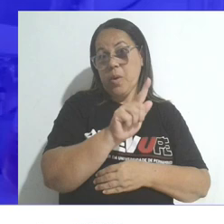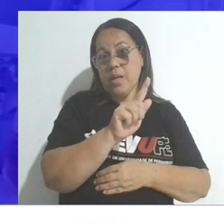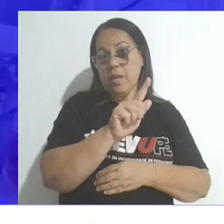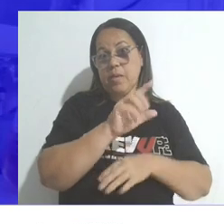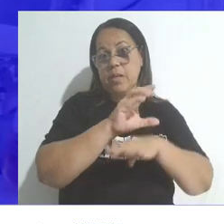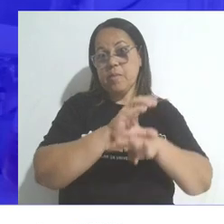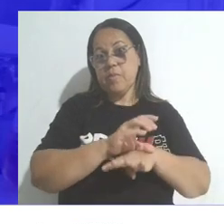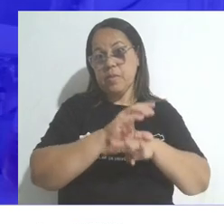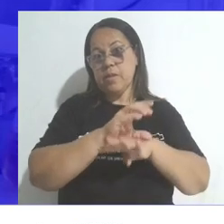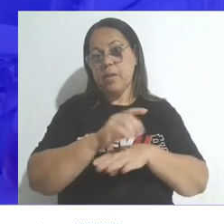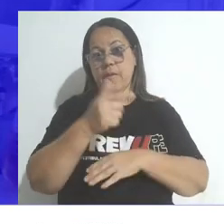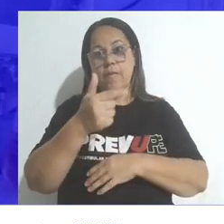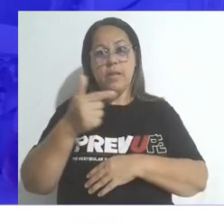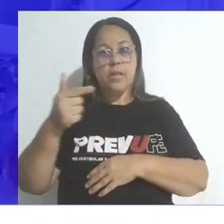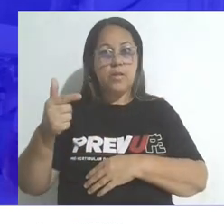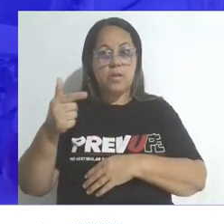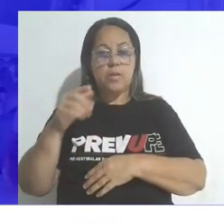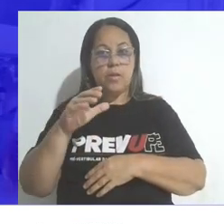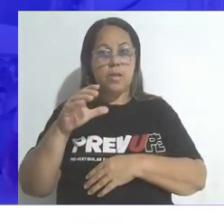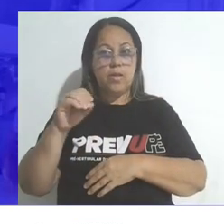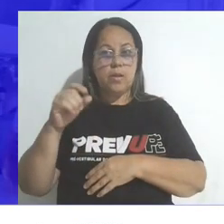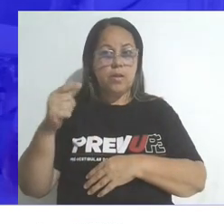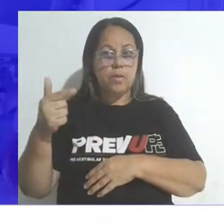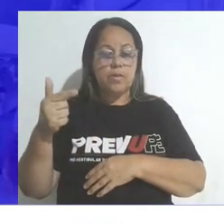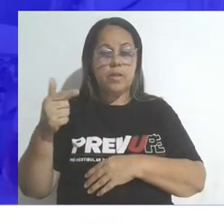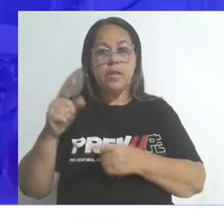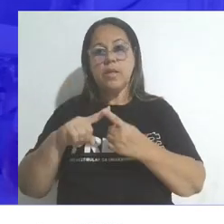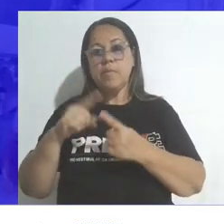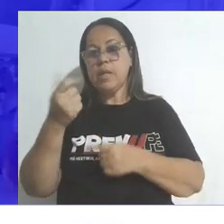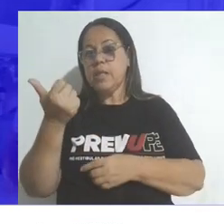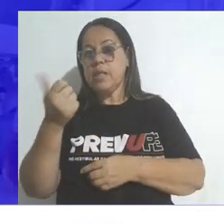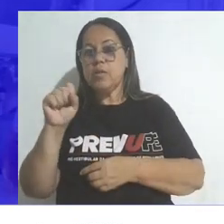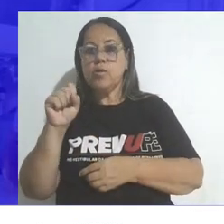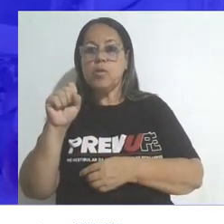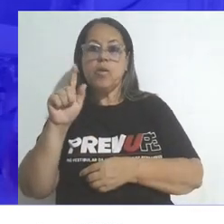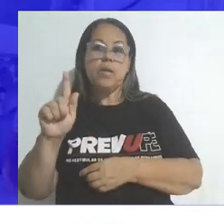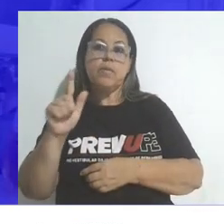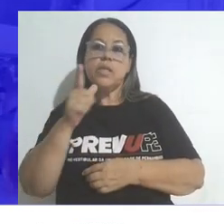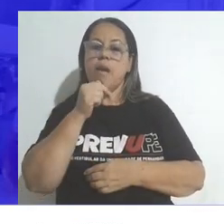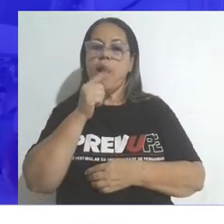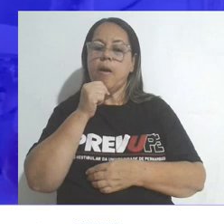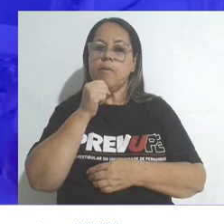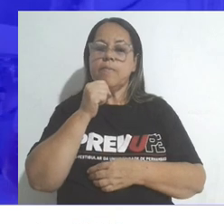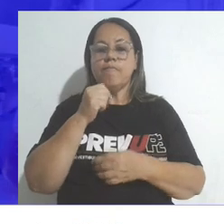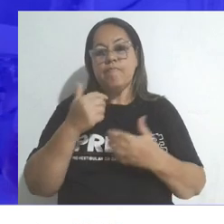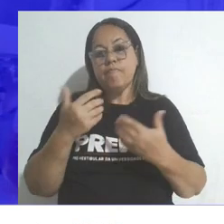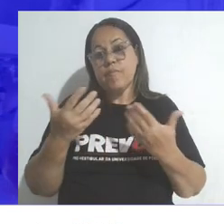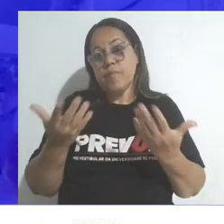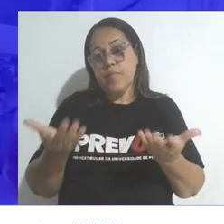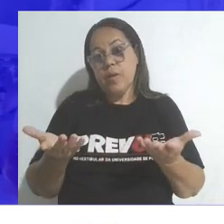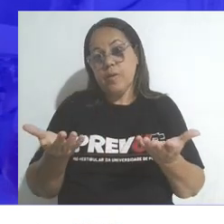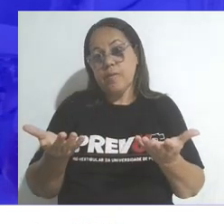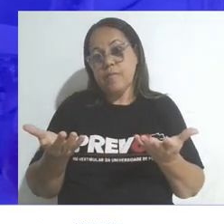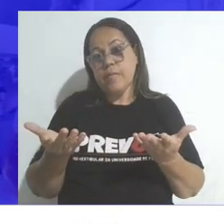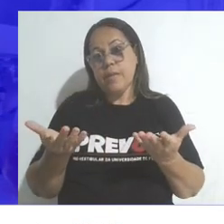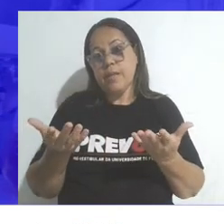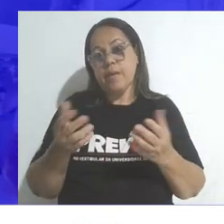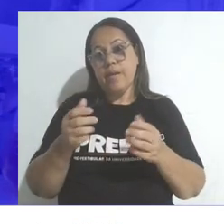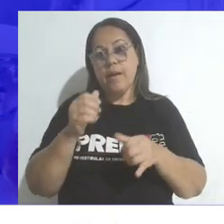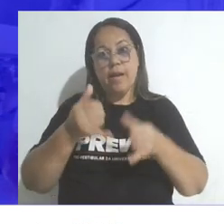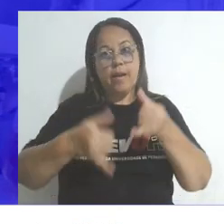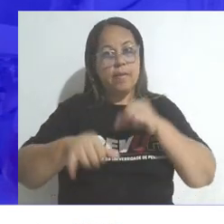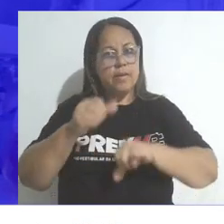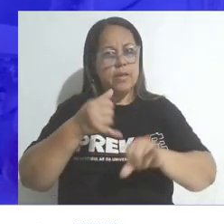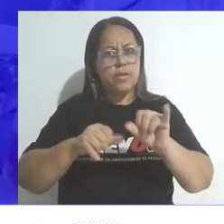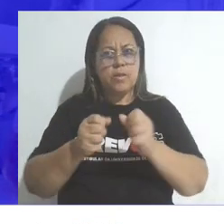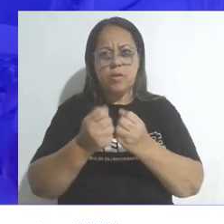formar 22 gramas de dióxido de carbono e 18 gramas de água. Bom, pessoal, a estequiometria é um